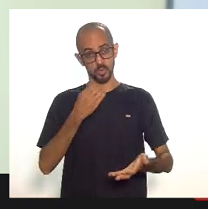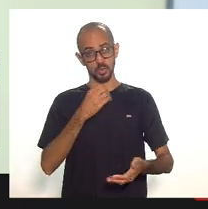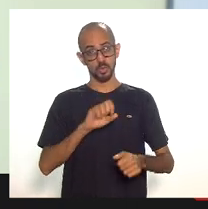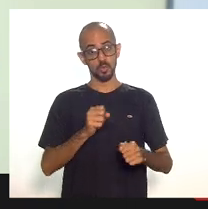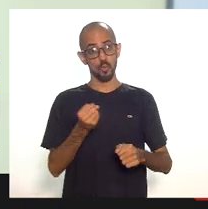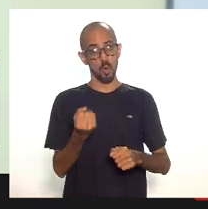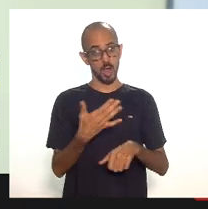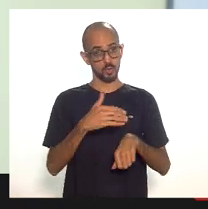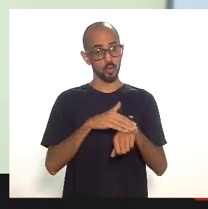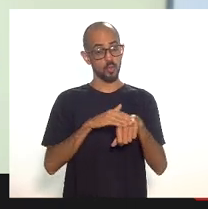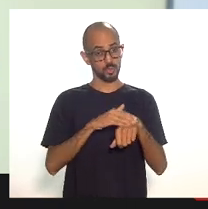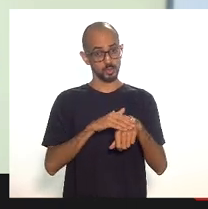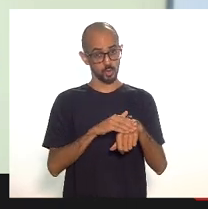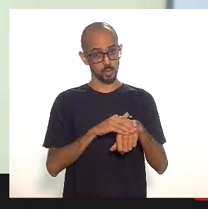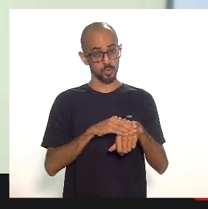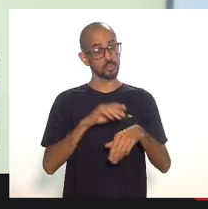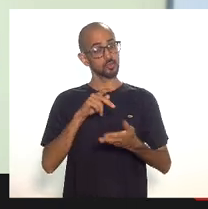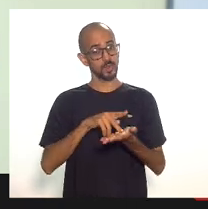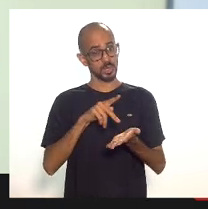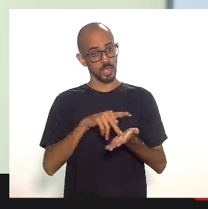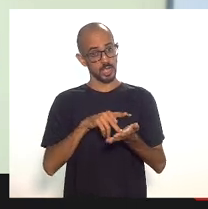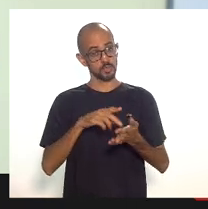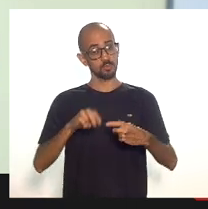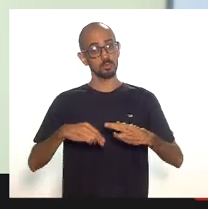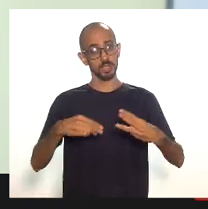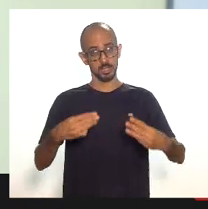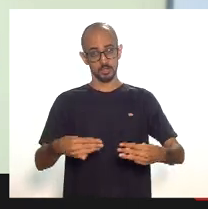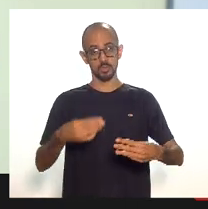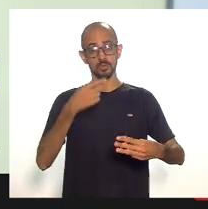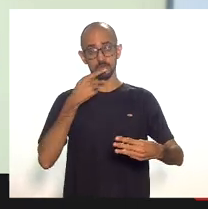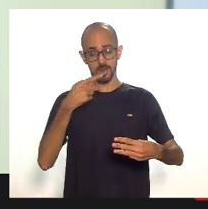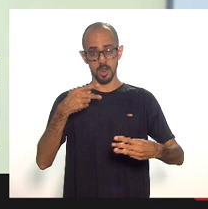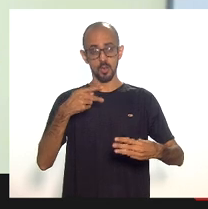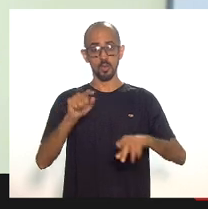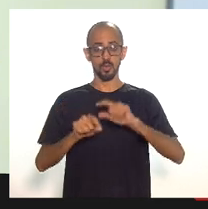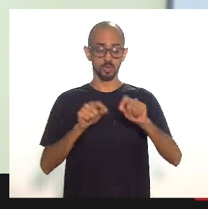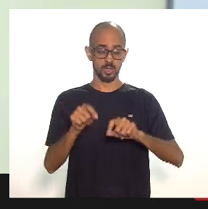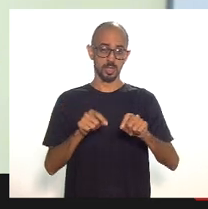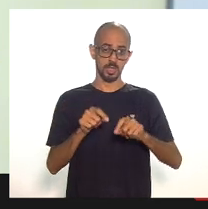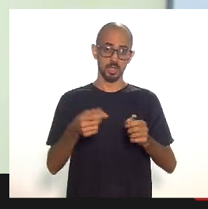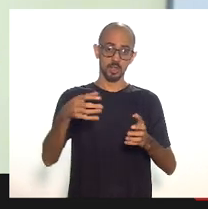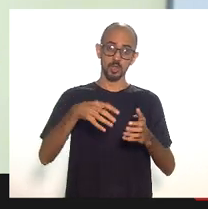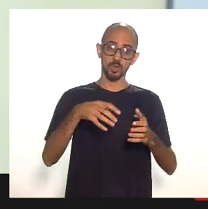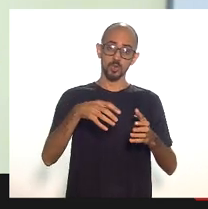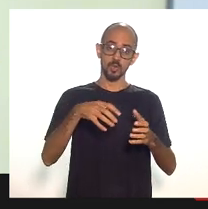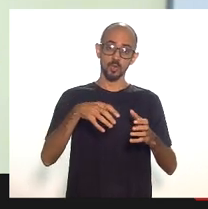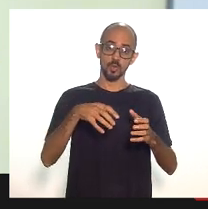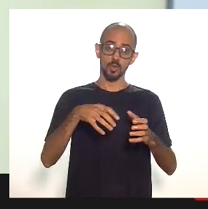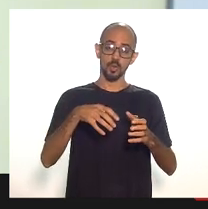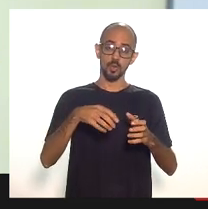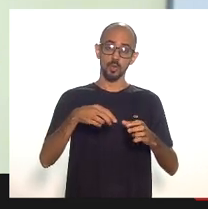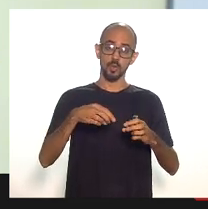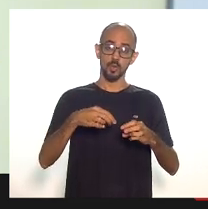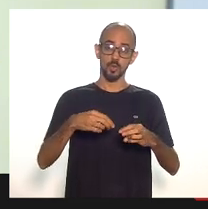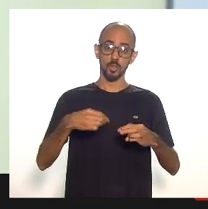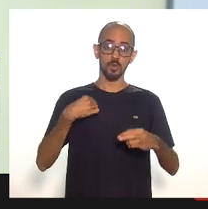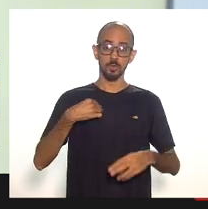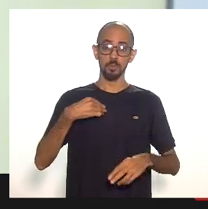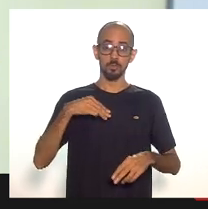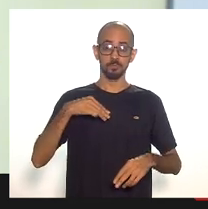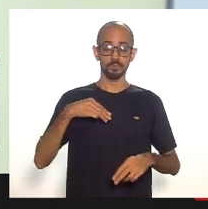realmente o ministro sinalizou que o Ministério da Saúde poderia chegar a cerca